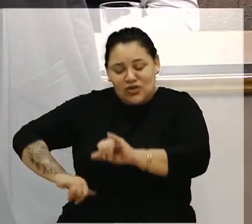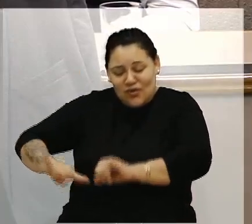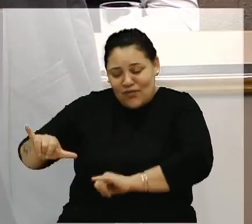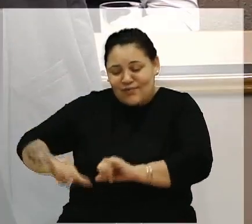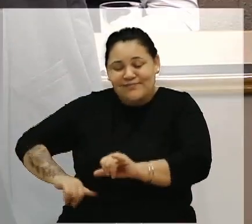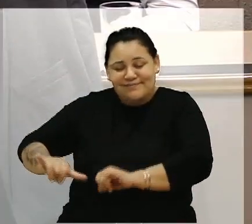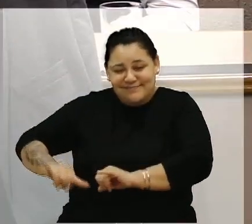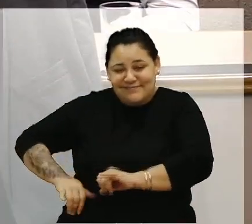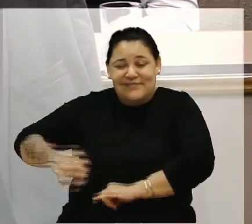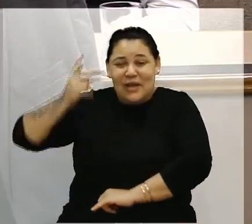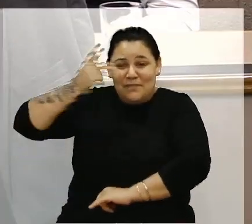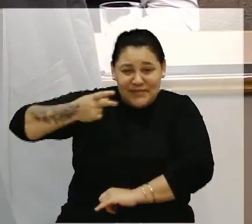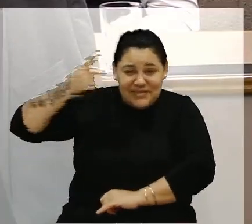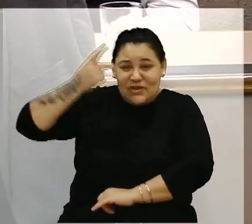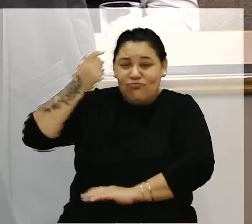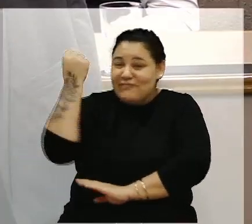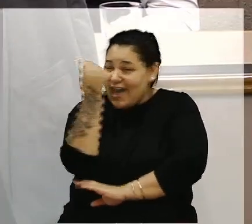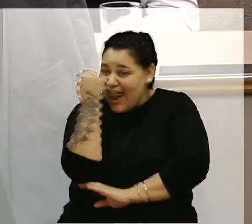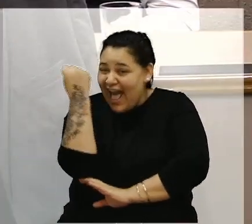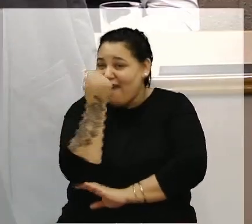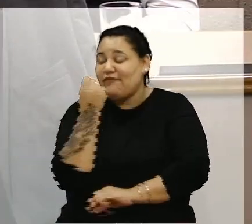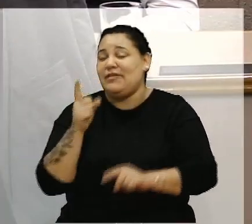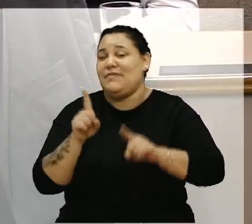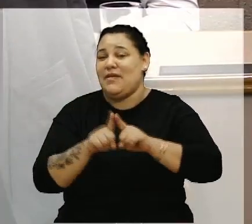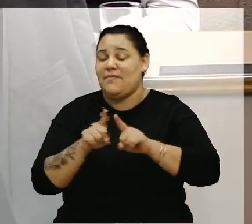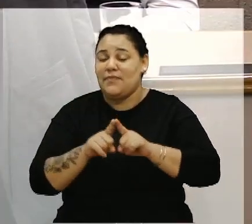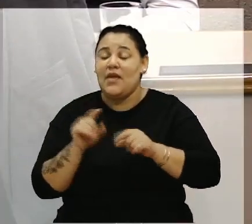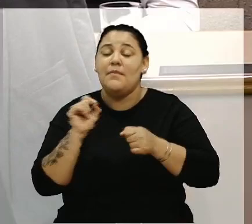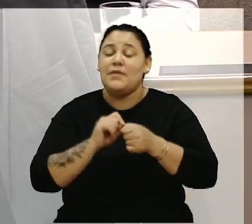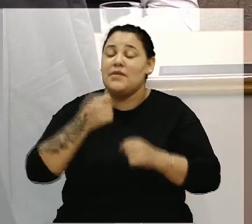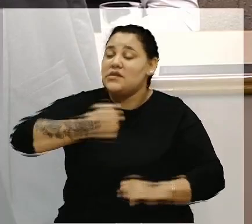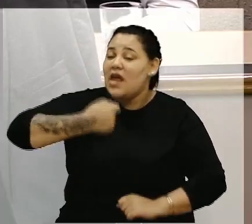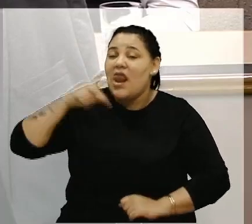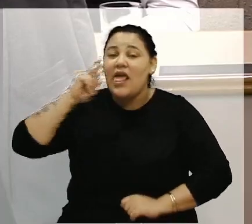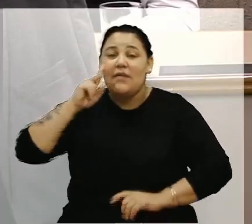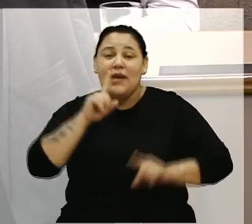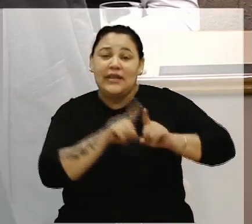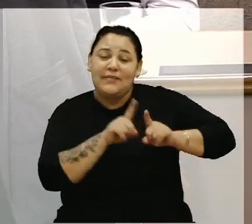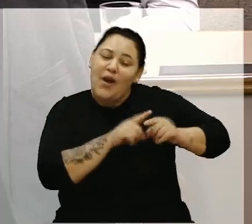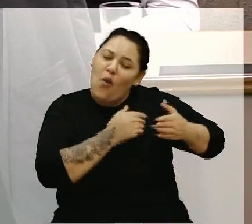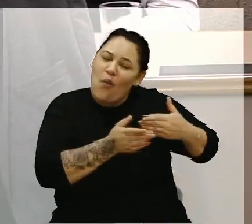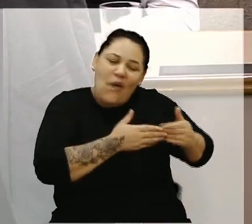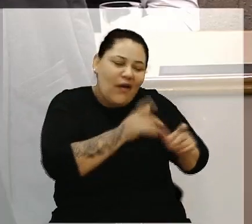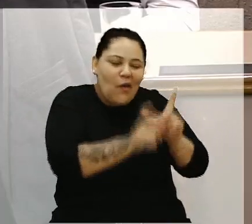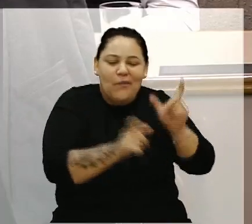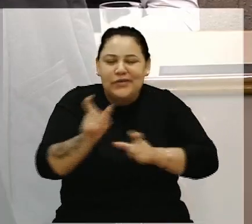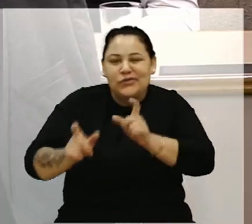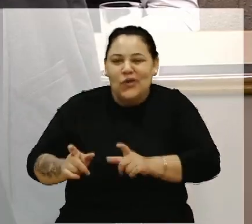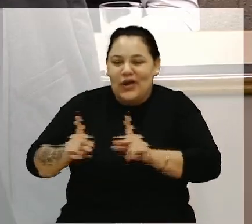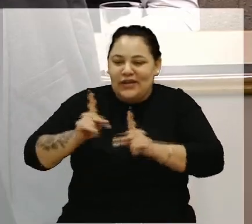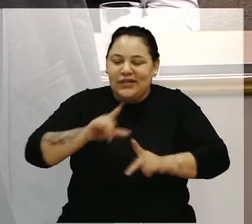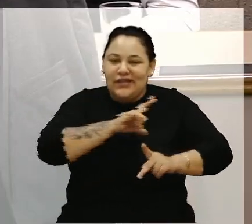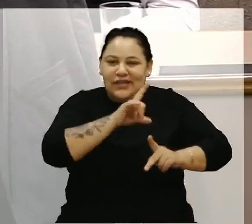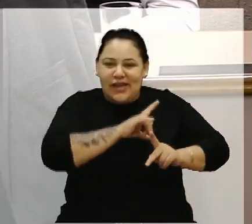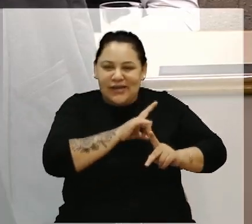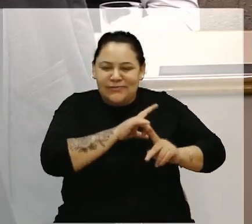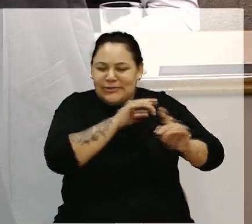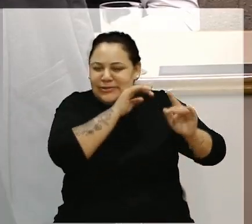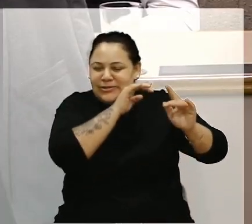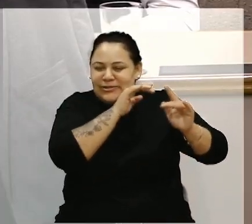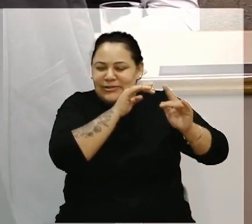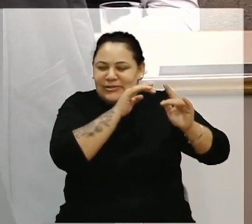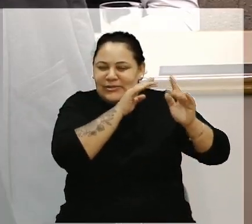psíquico grave. Faz lembrar que, como qualquer indivíduo, a pessoa com transtorno mental tem direito